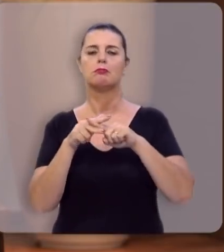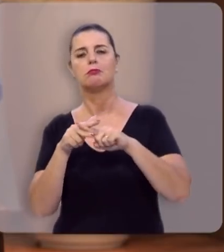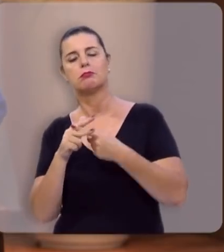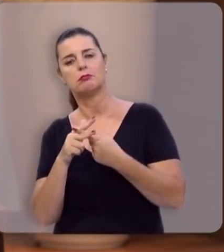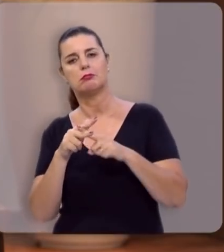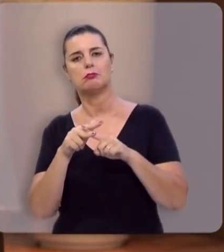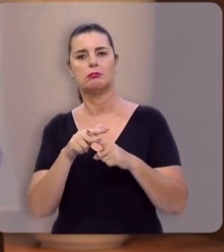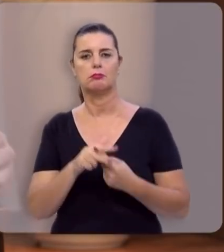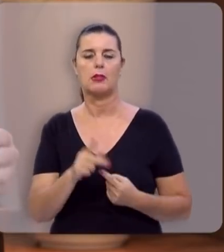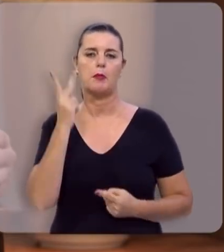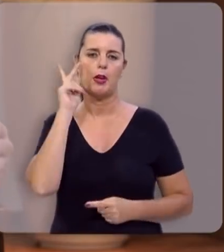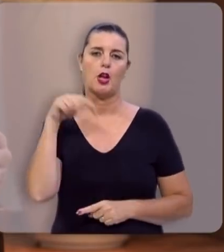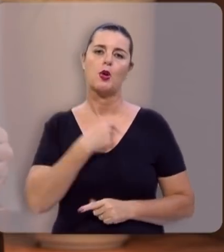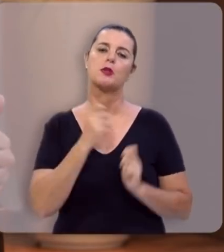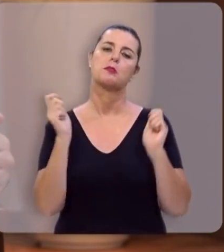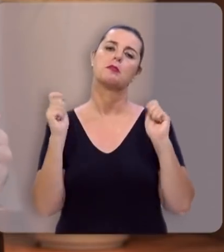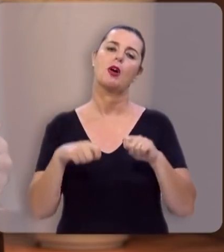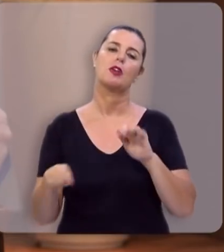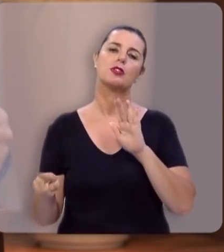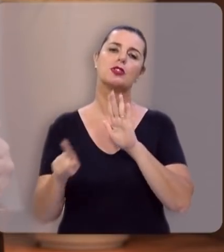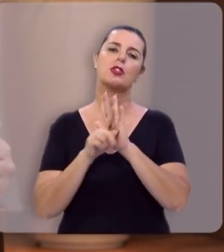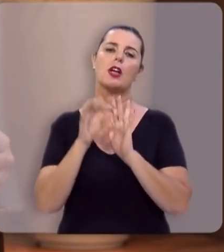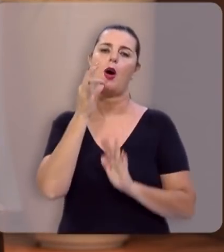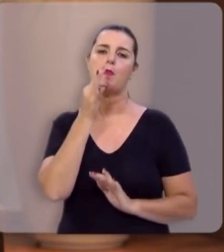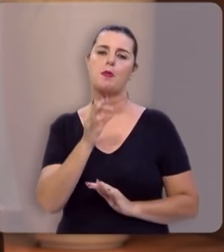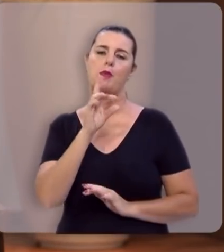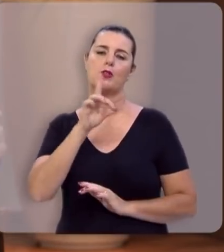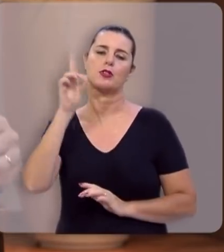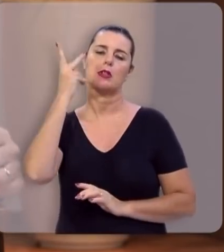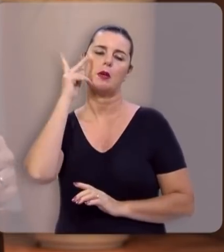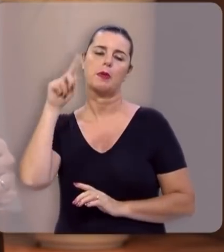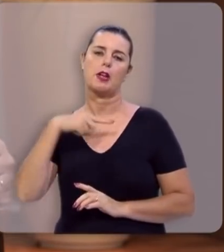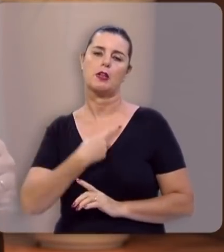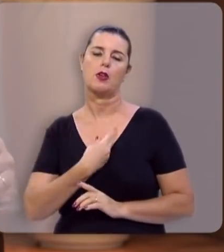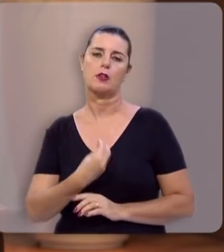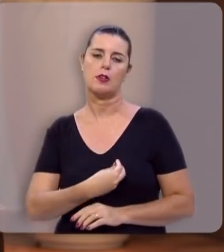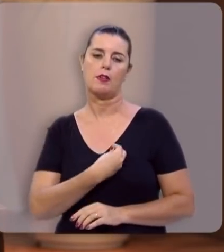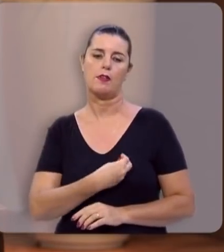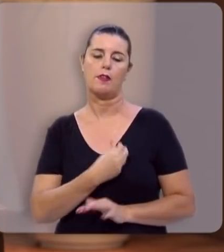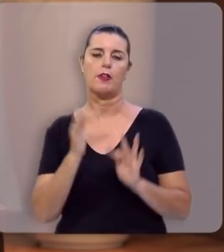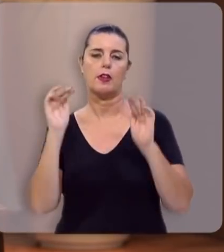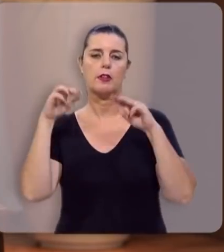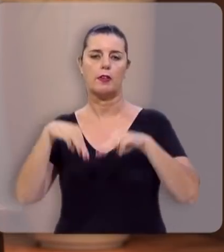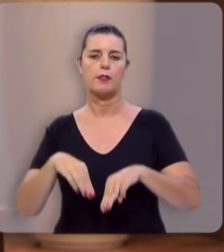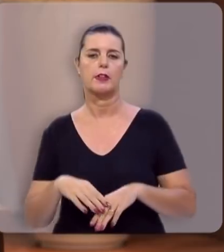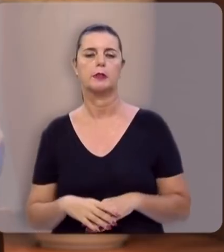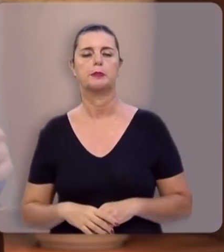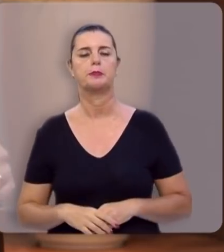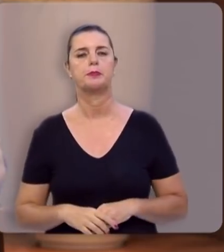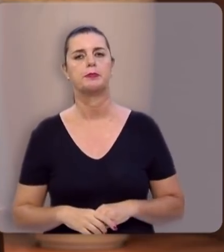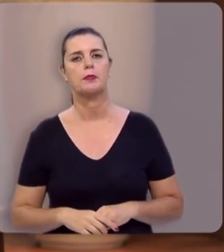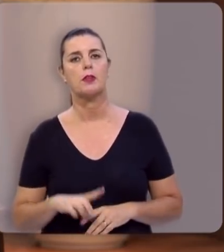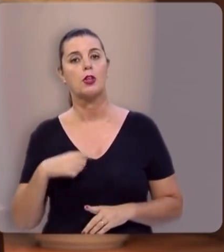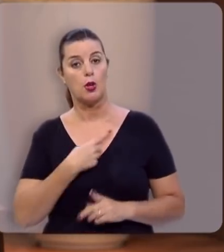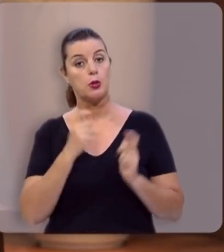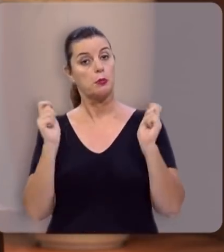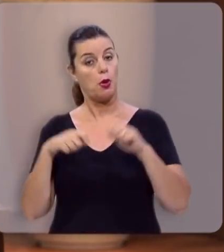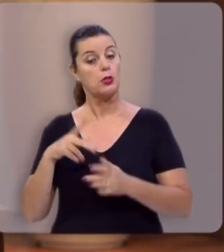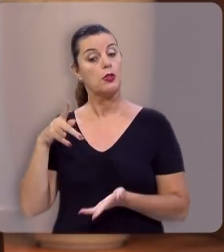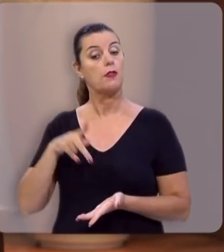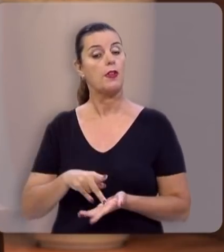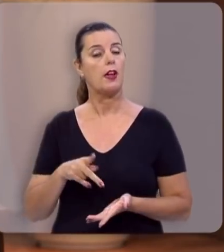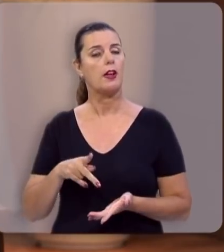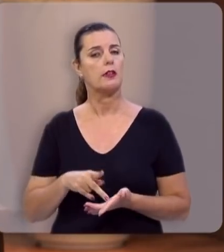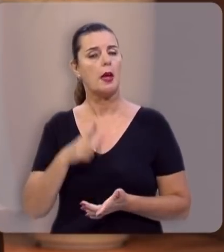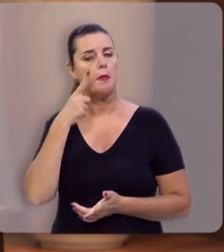trabalhados, moldados, para que nós possamos chegar ao propósito de Deus para nós, que é a maturidade, que nós